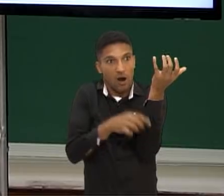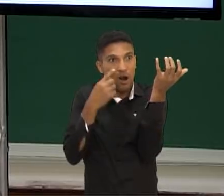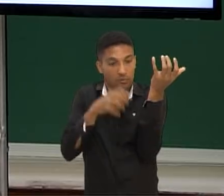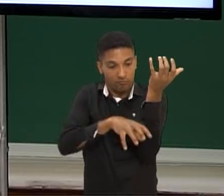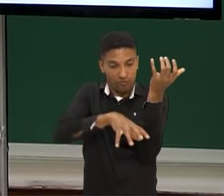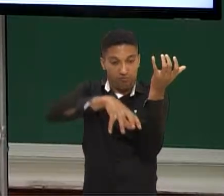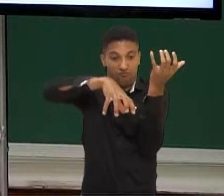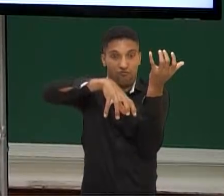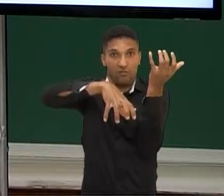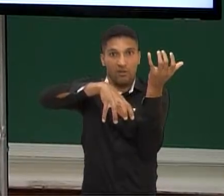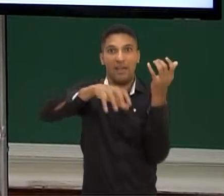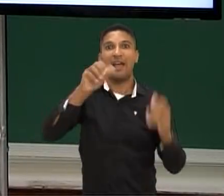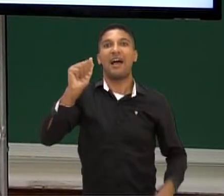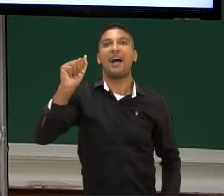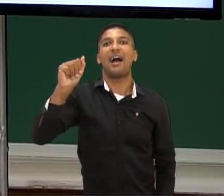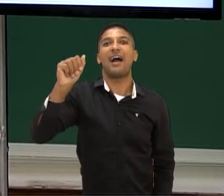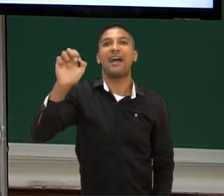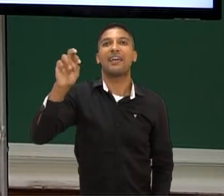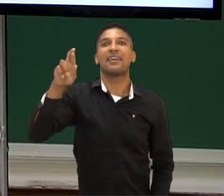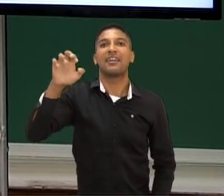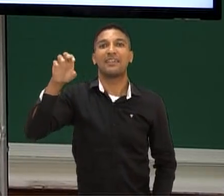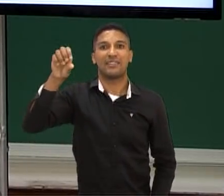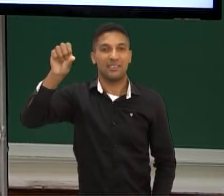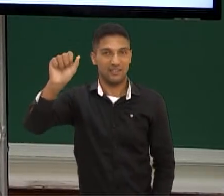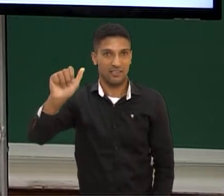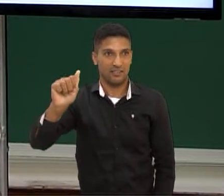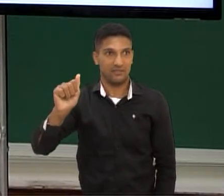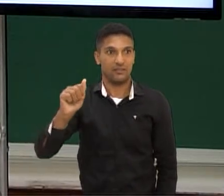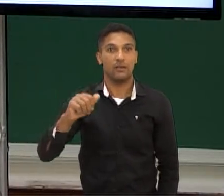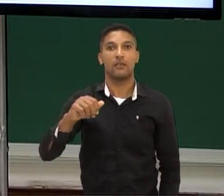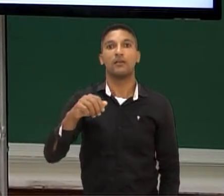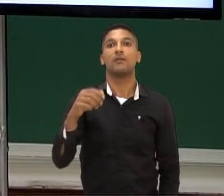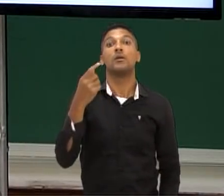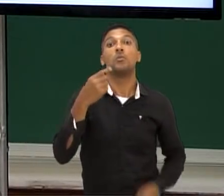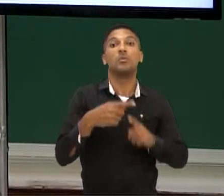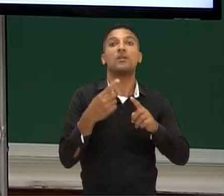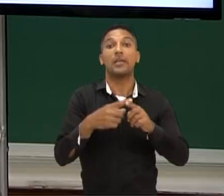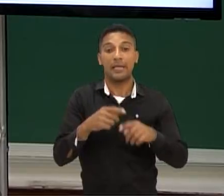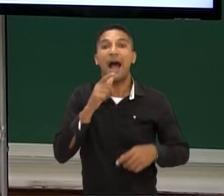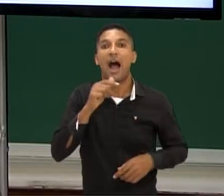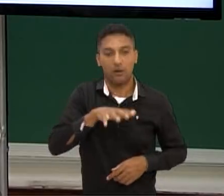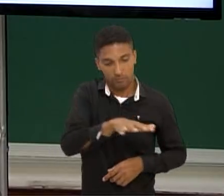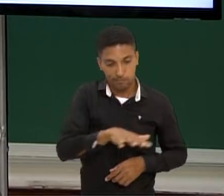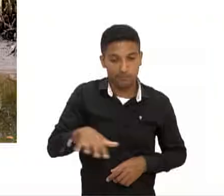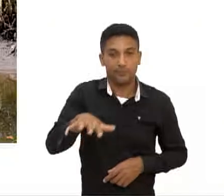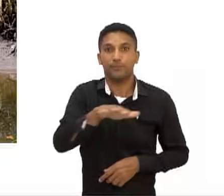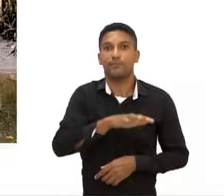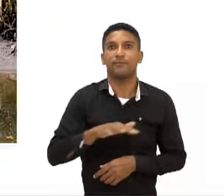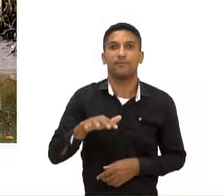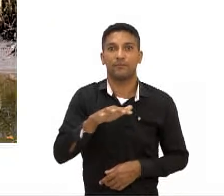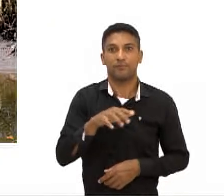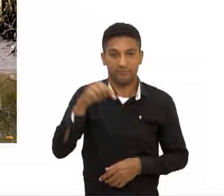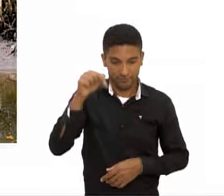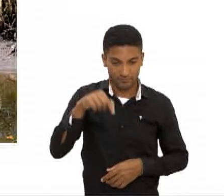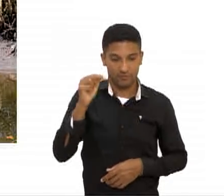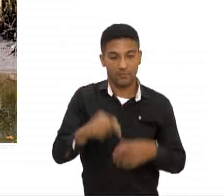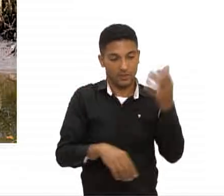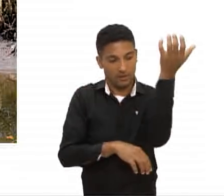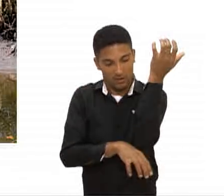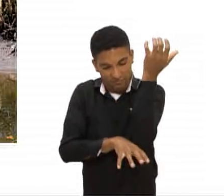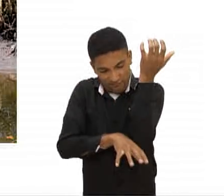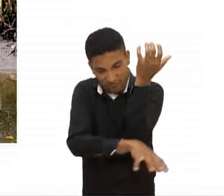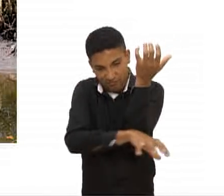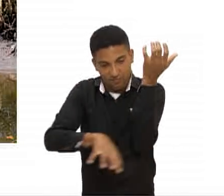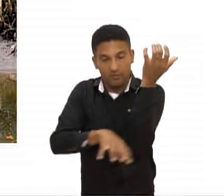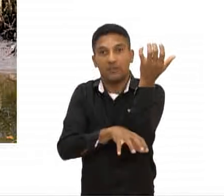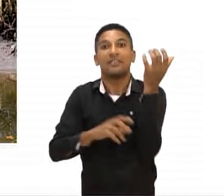que quer dizer raízes aéreas? Elas estão sobre a água, tá? Esse tipo de vegetação é desenvolvida a extração